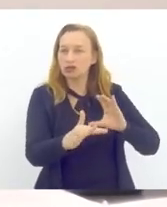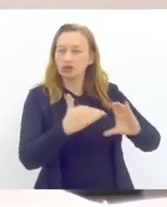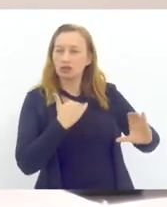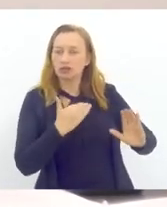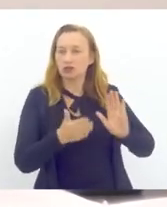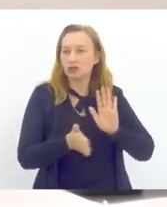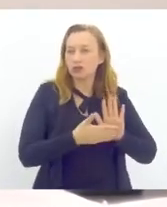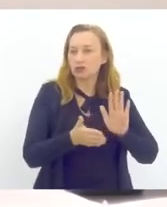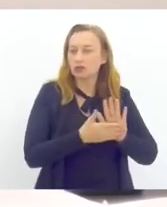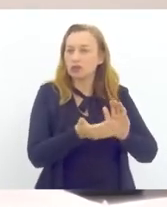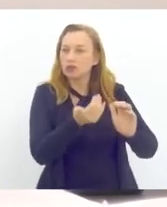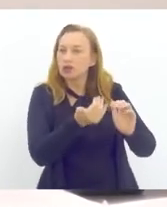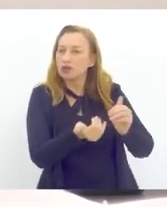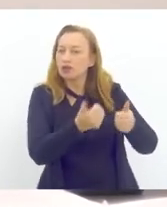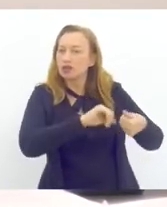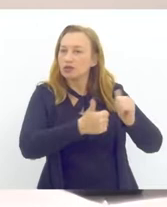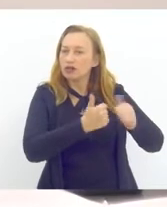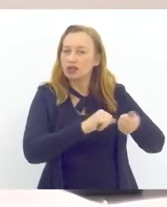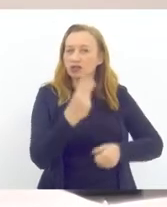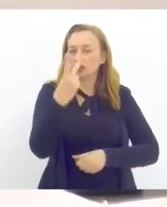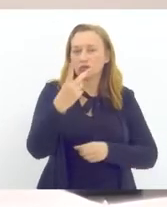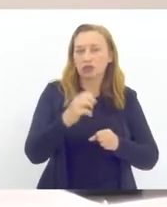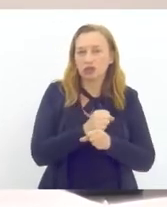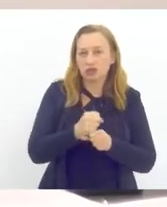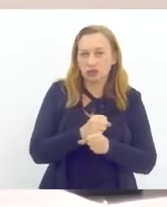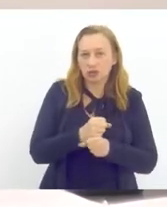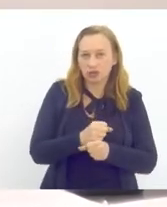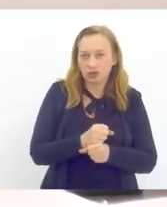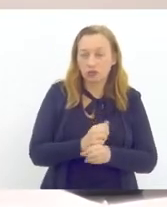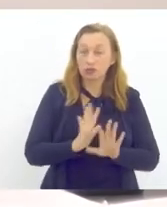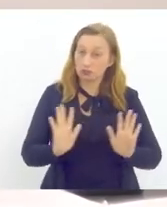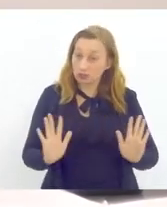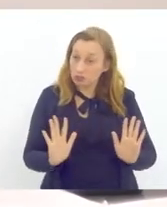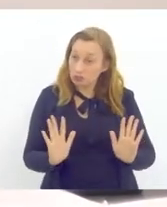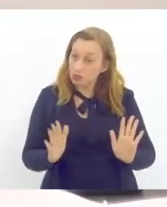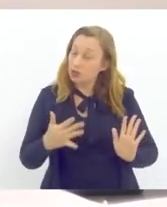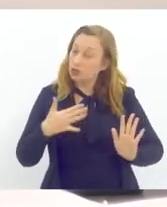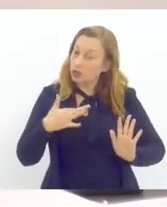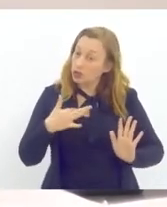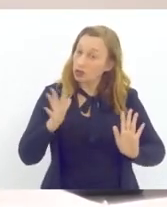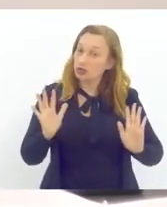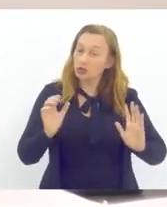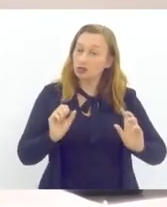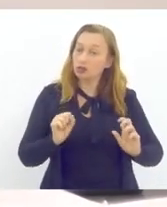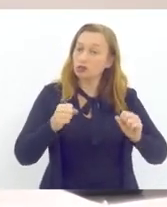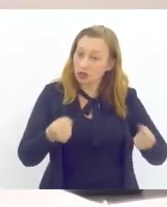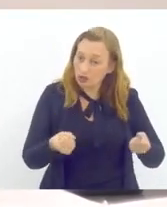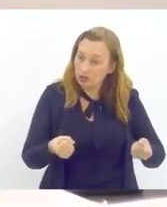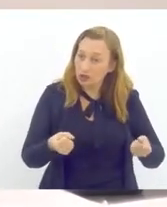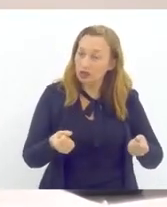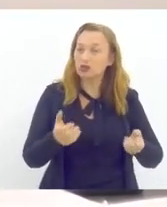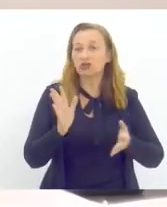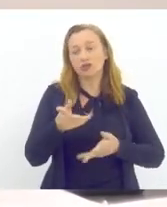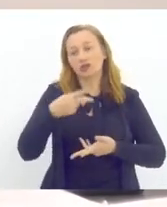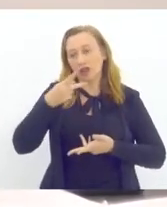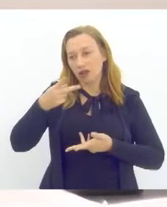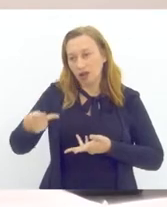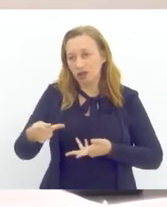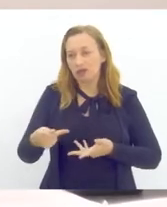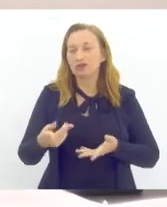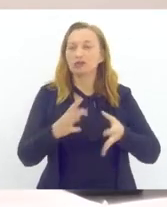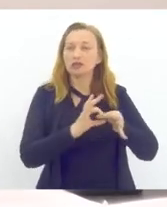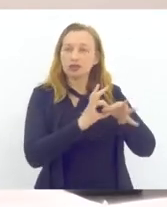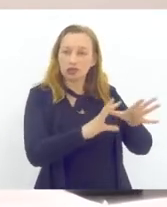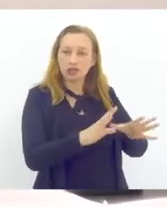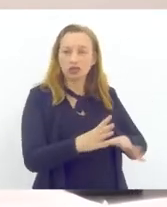avaliando o transcurso de 2 anos. Isso é o que eu vou aqui defender, e já falei demais, passo a